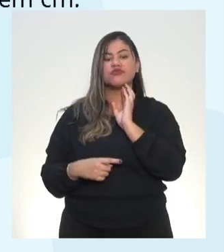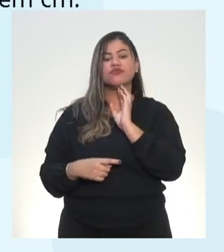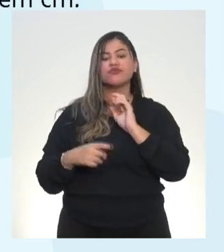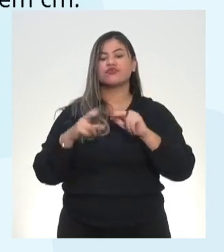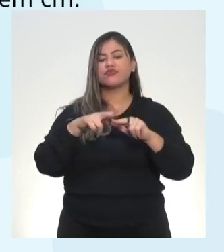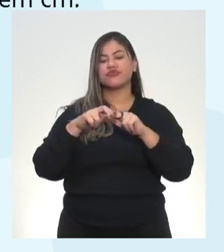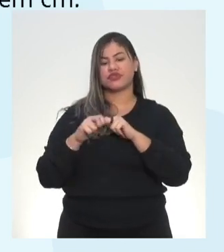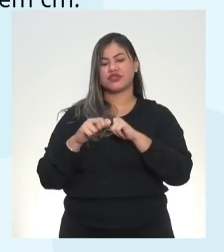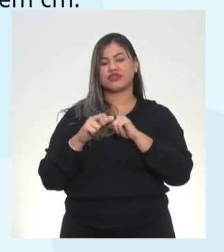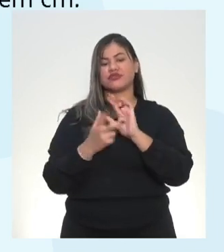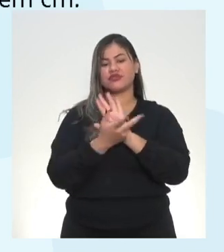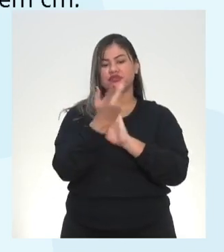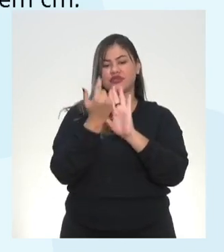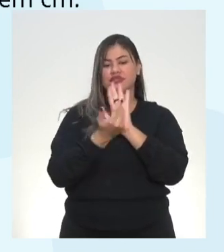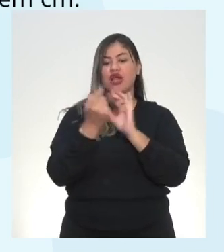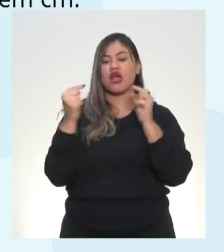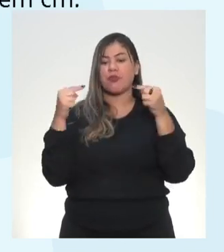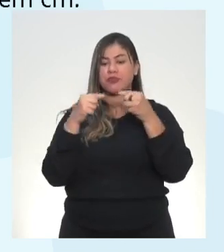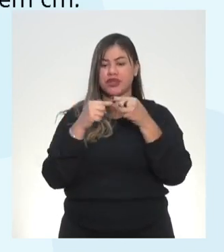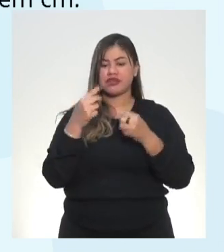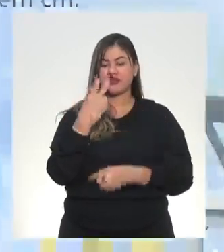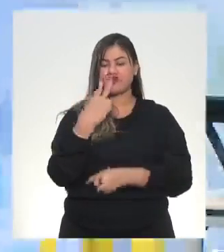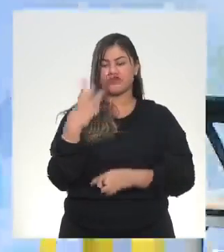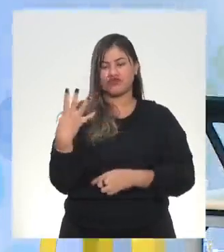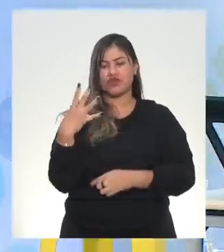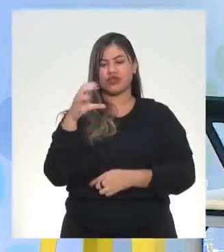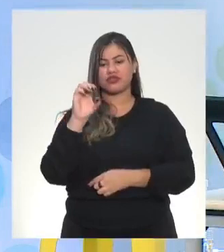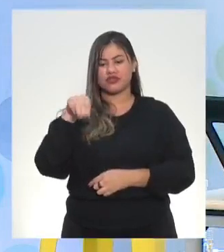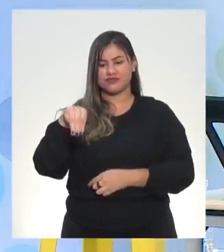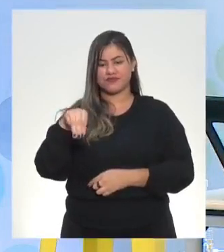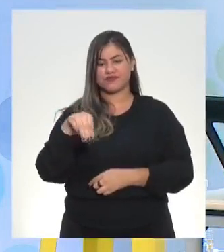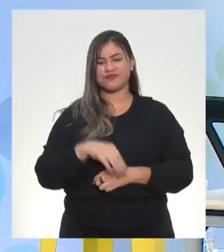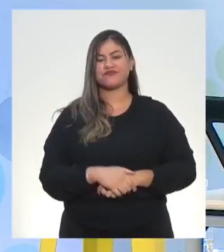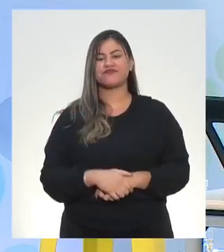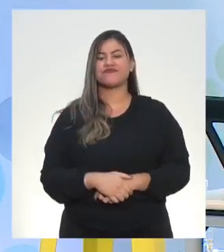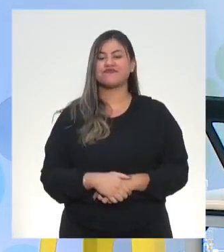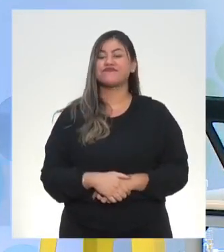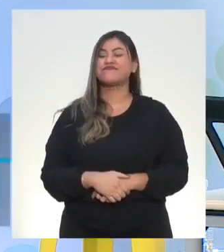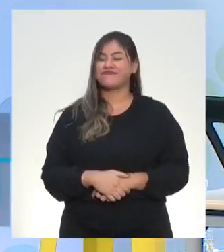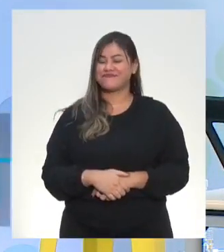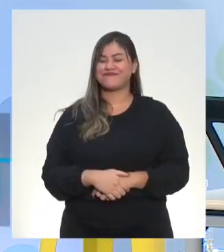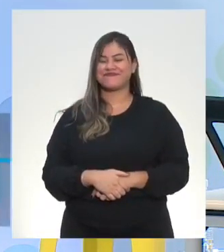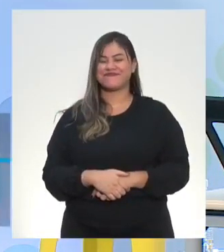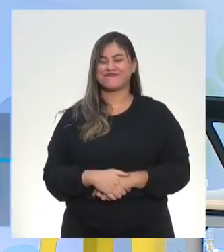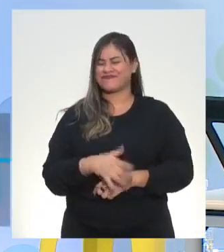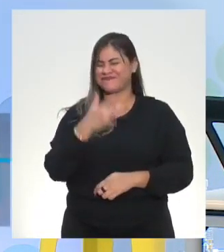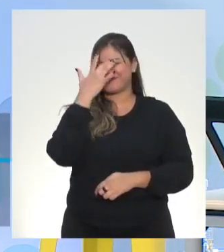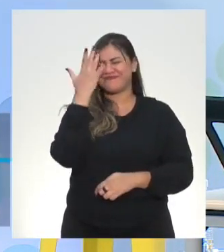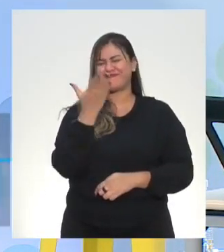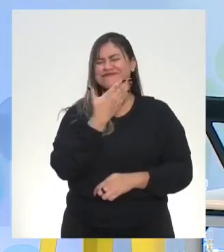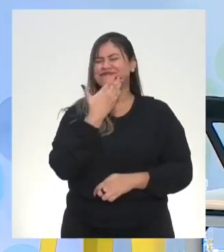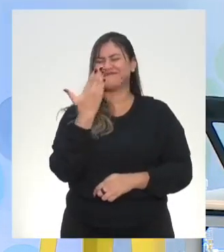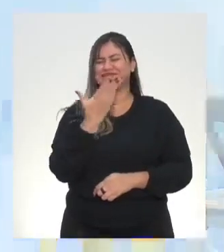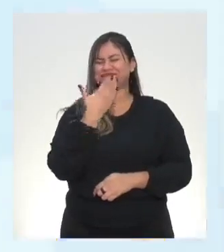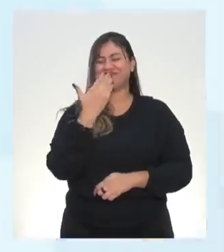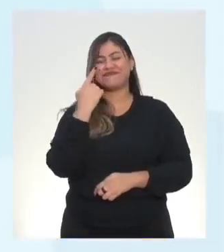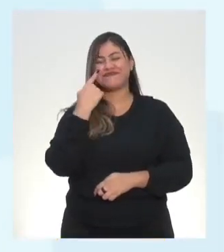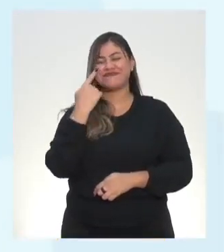somar 6 vezes a mesma medida é a mesma coisa que multiplicar 6 vezes a